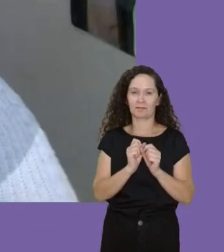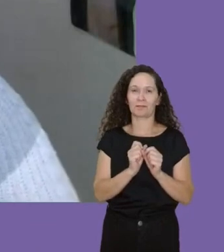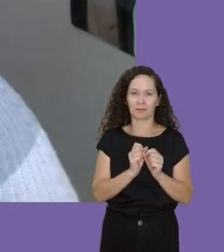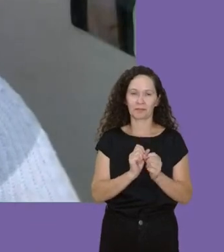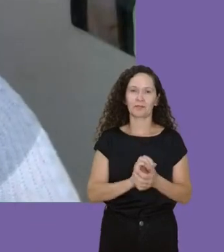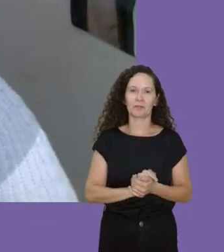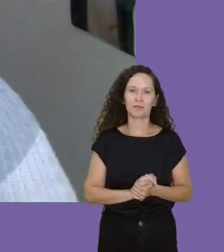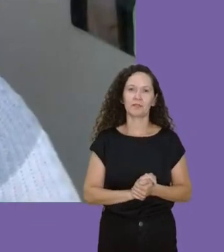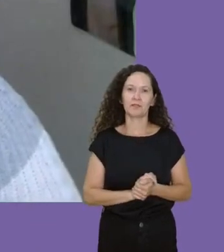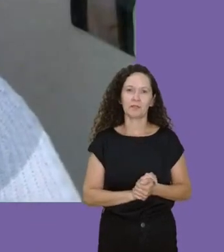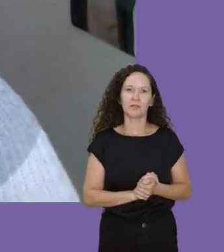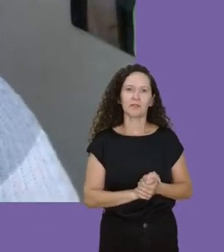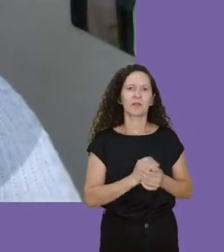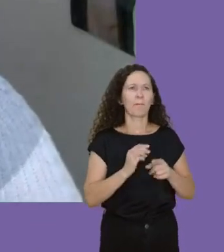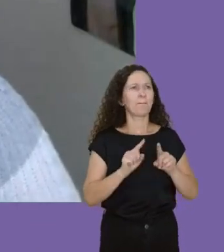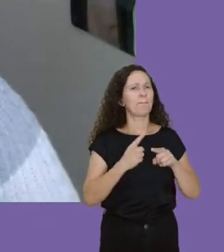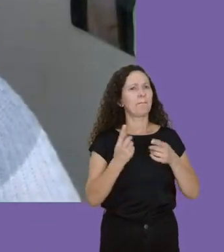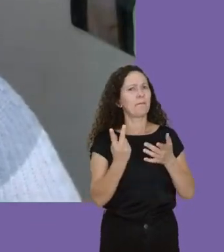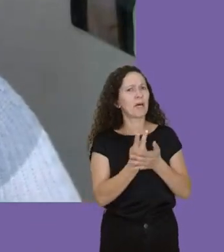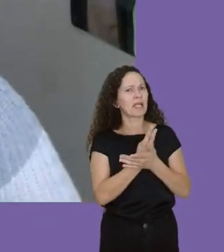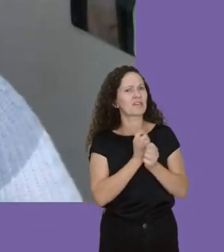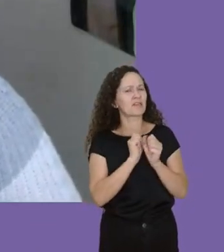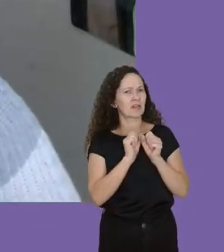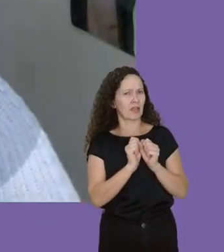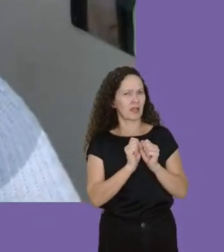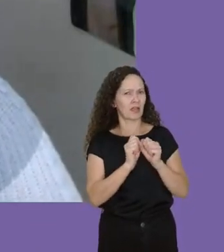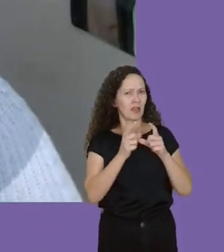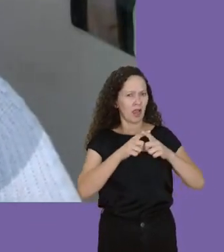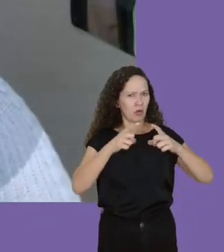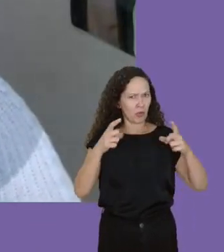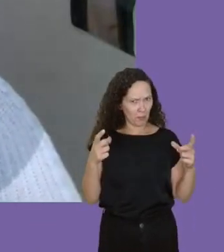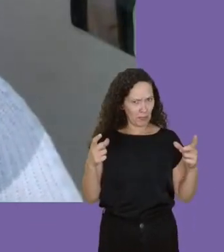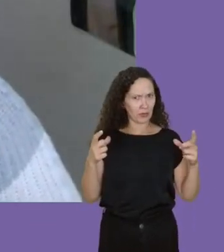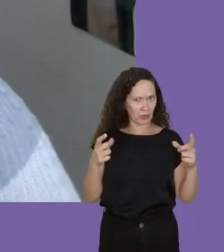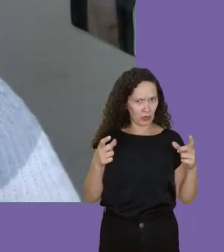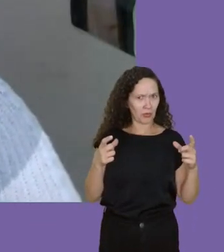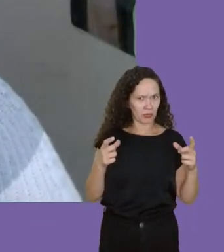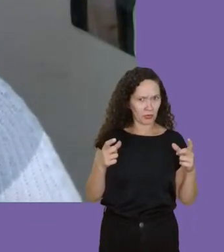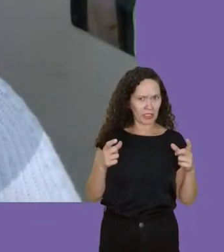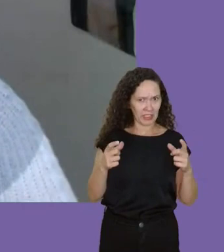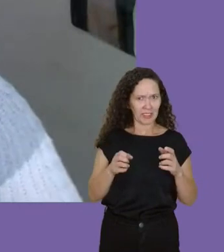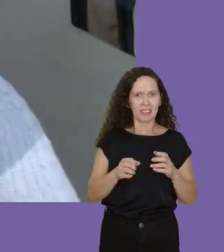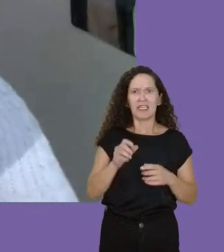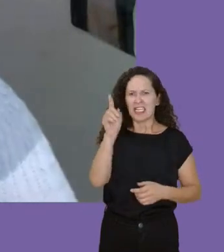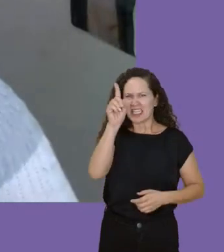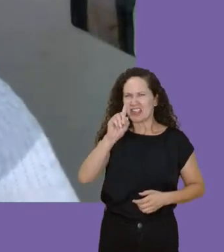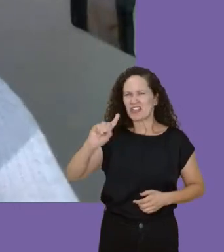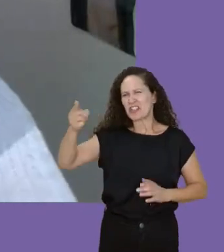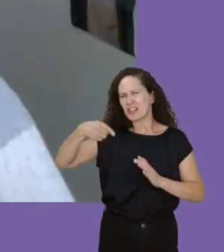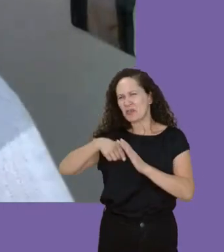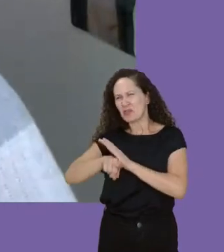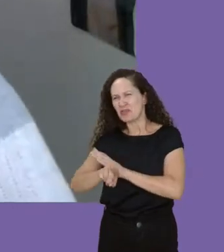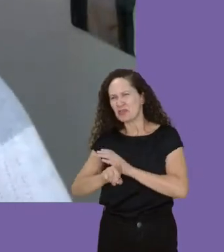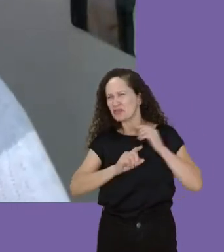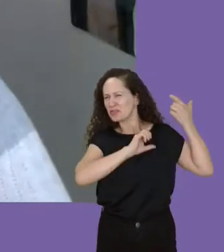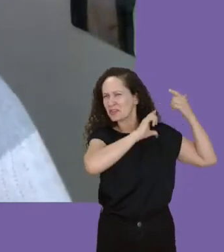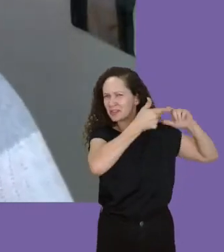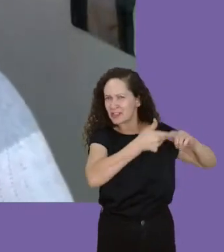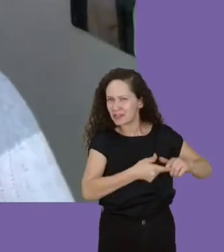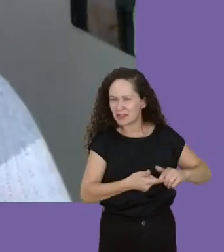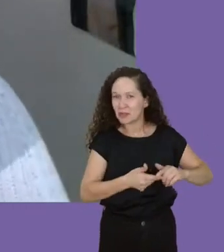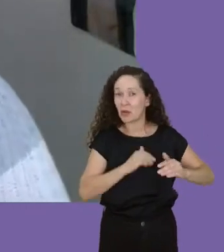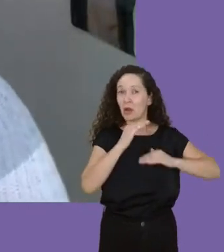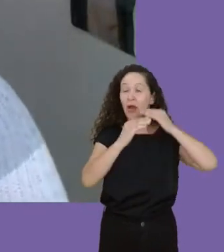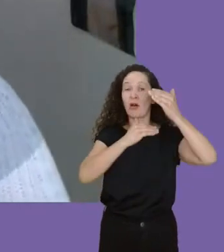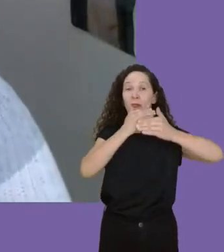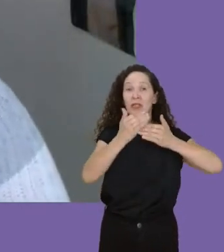combinado com, né, o avanço de setores organizados de extrema direita, conservadores, do avanço